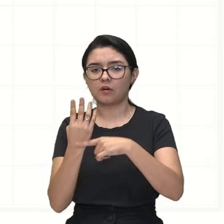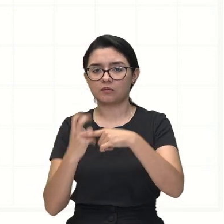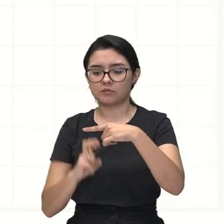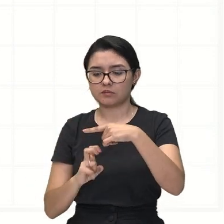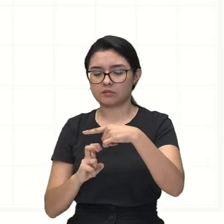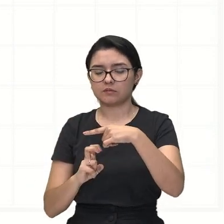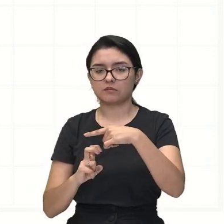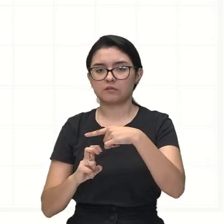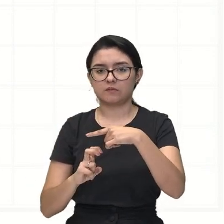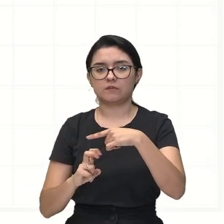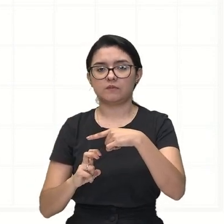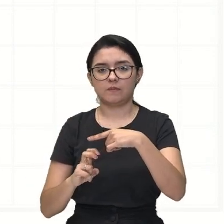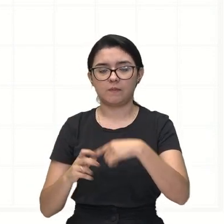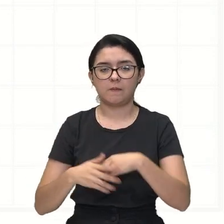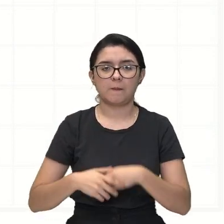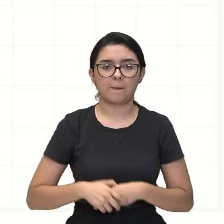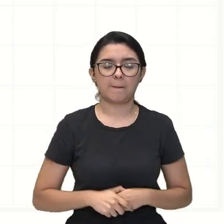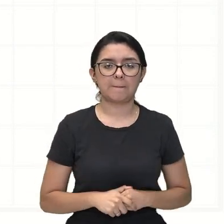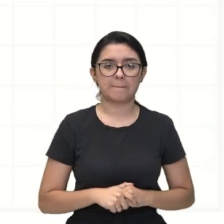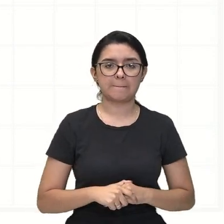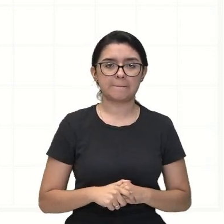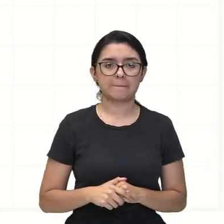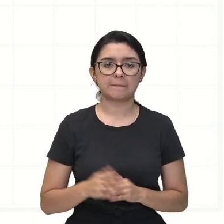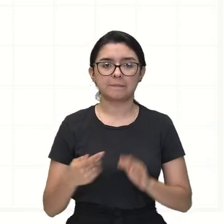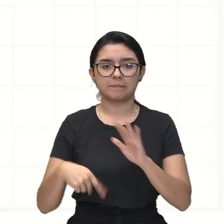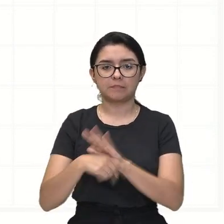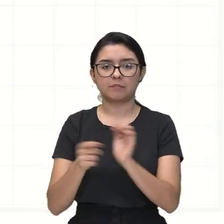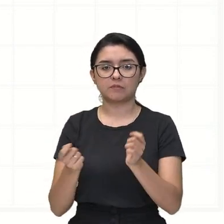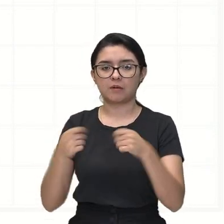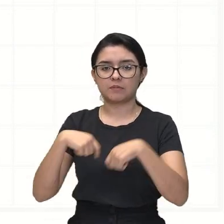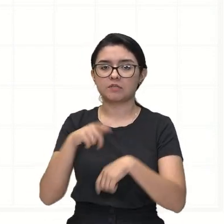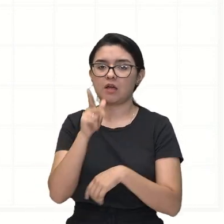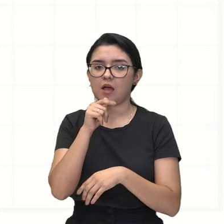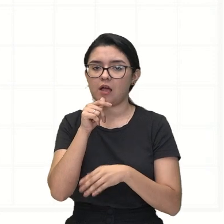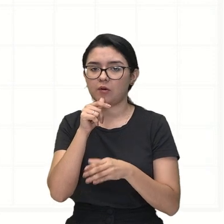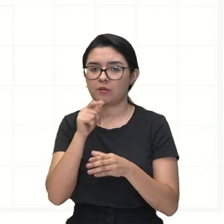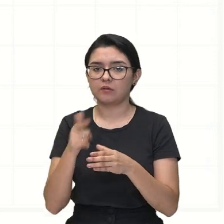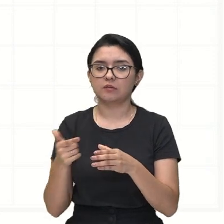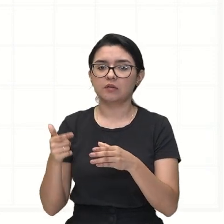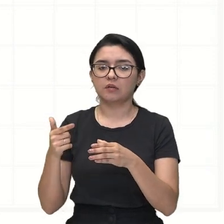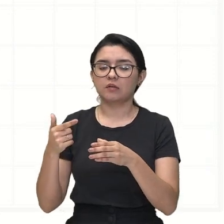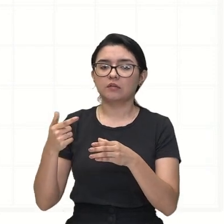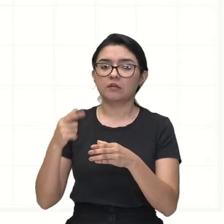né, 4/5 de sua capacidade com água.